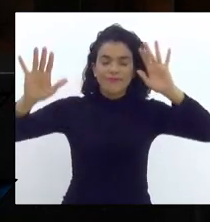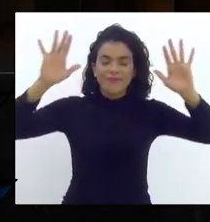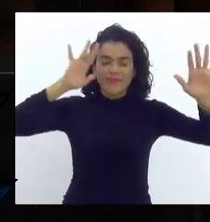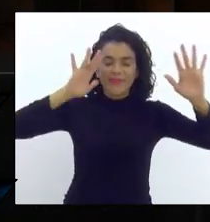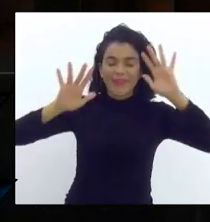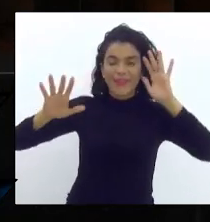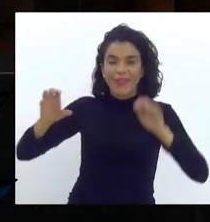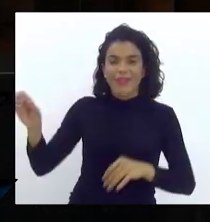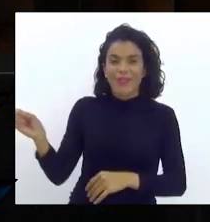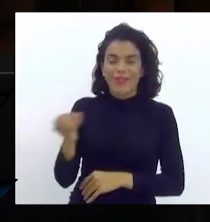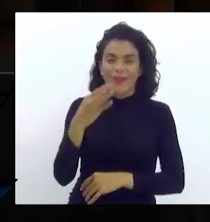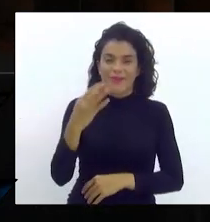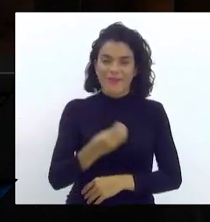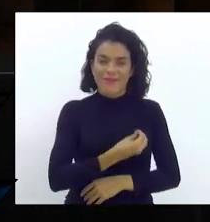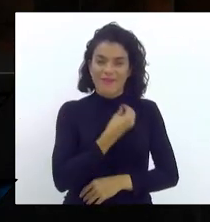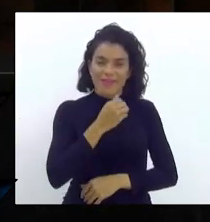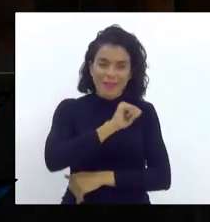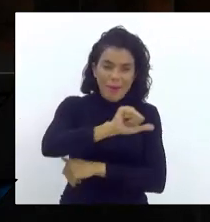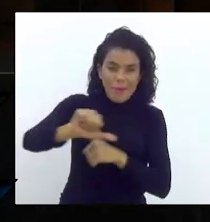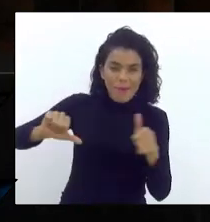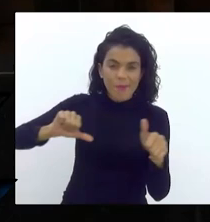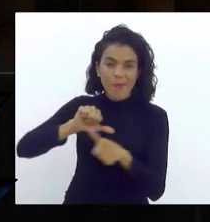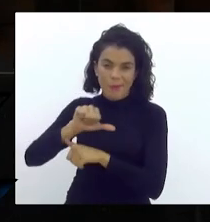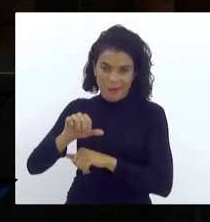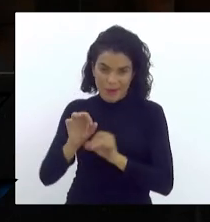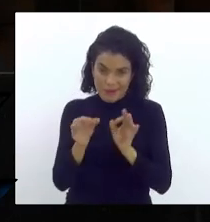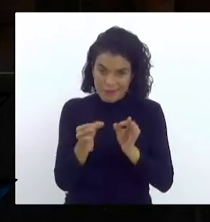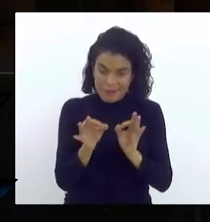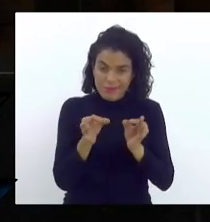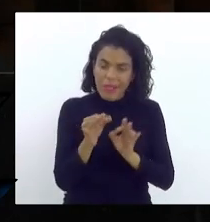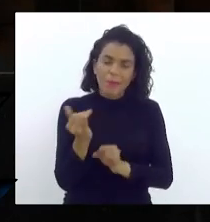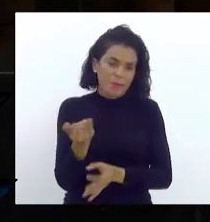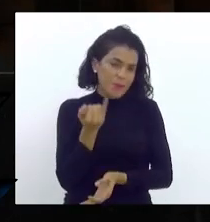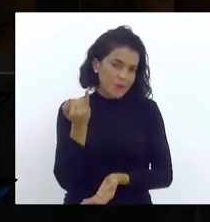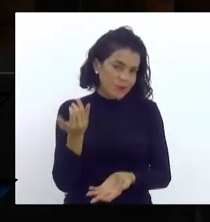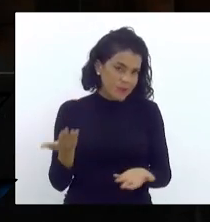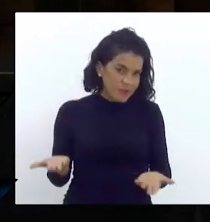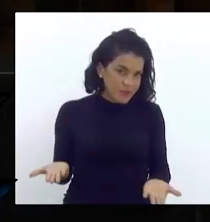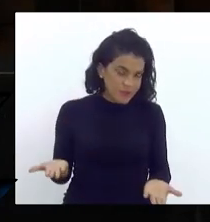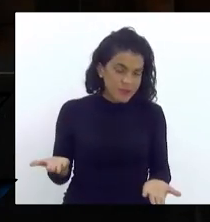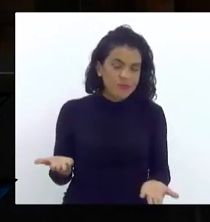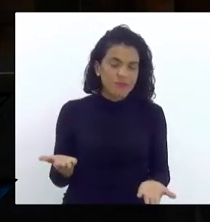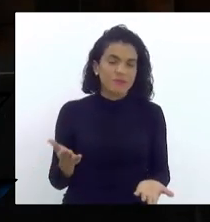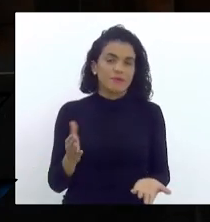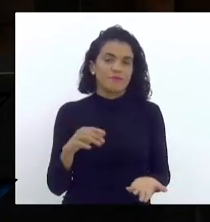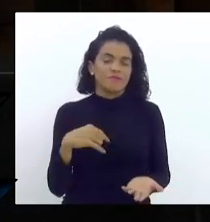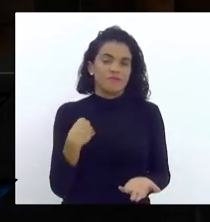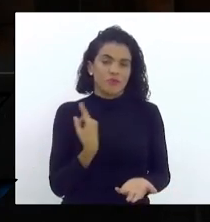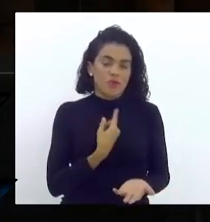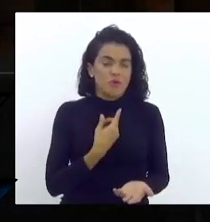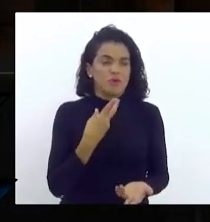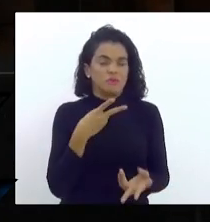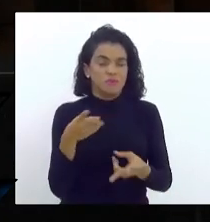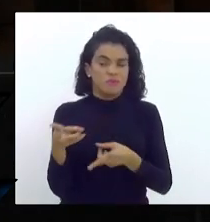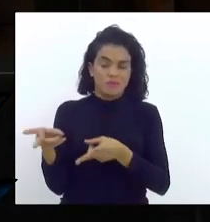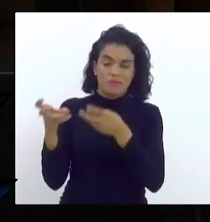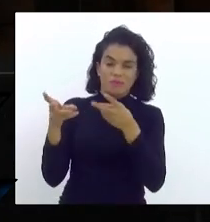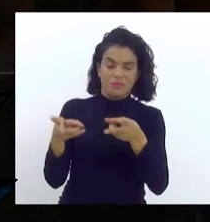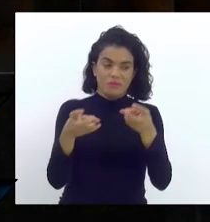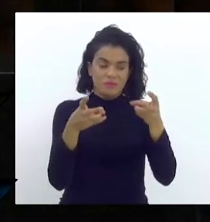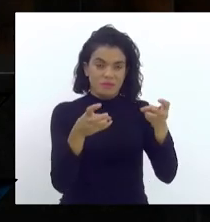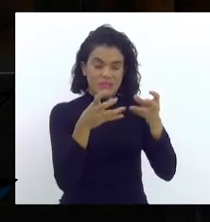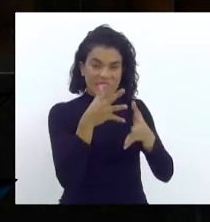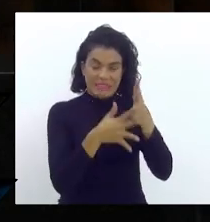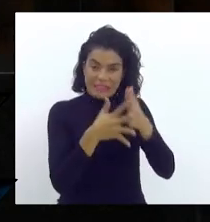vida, de mudança, né? Muito importante. Nós vemos as dificuldades que às vezes são